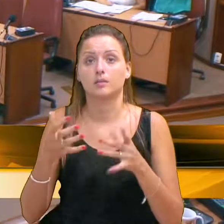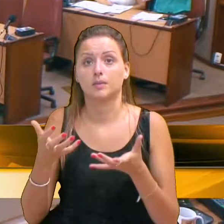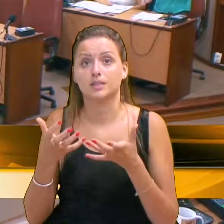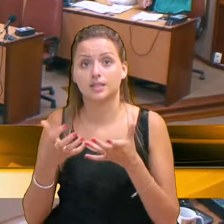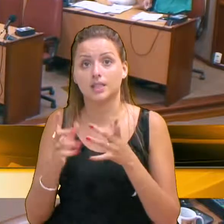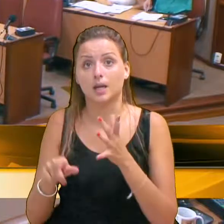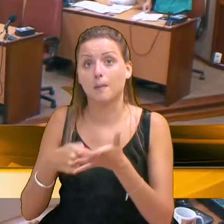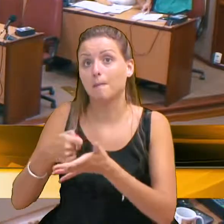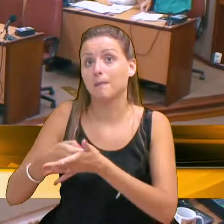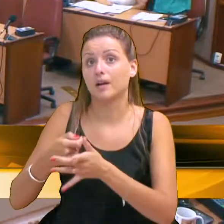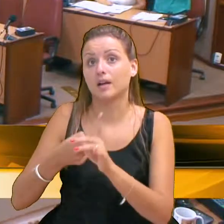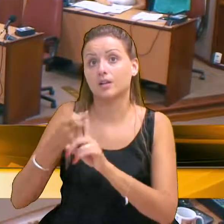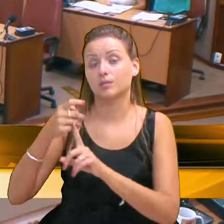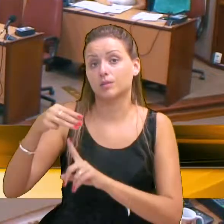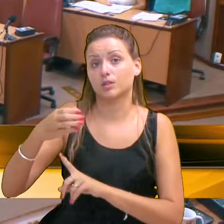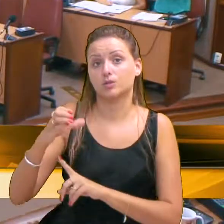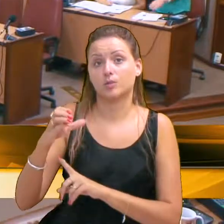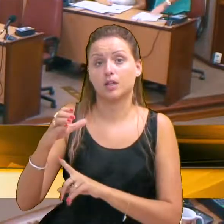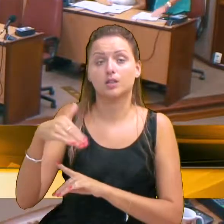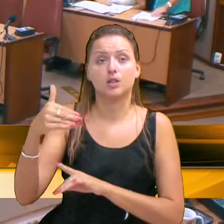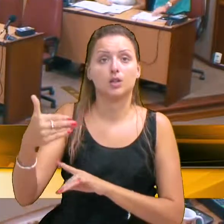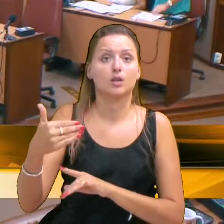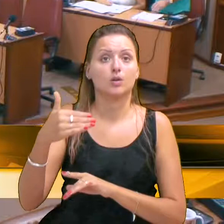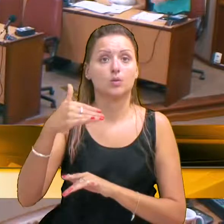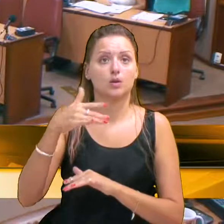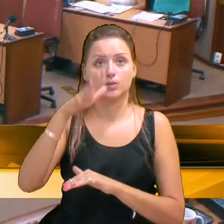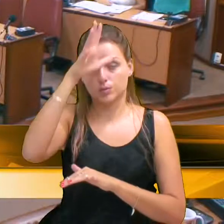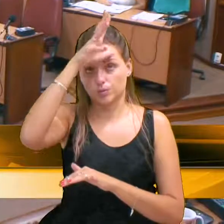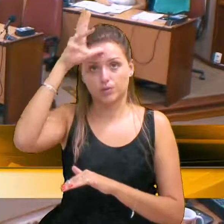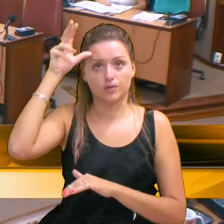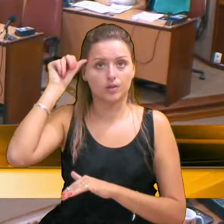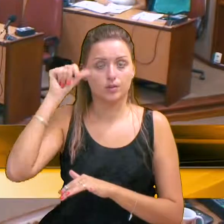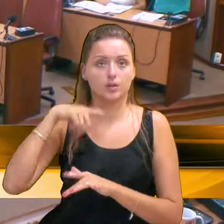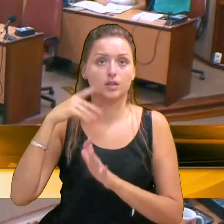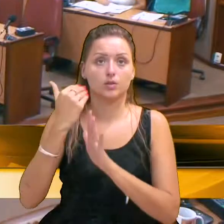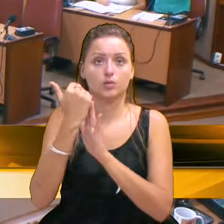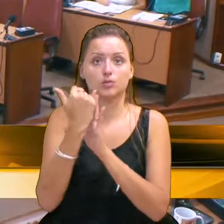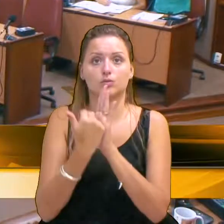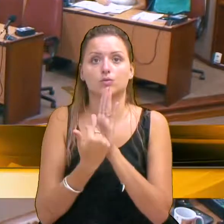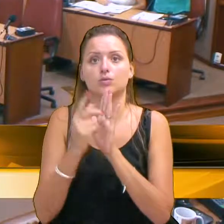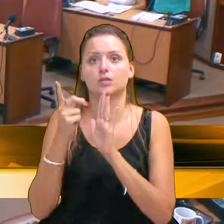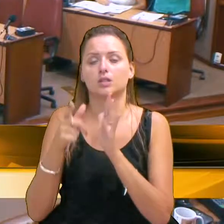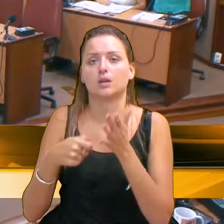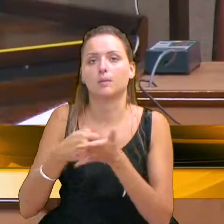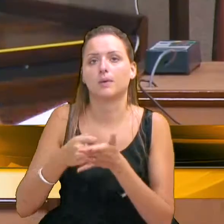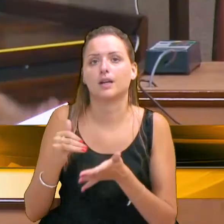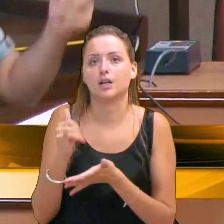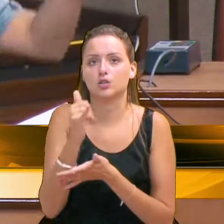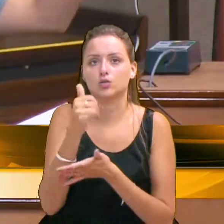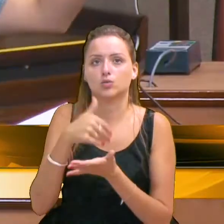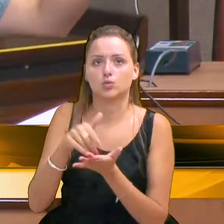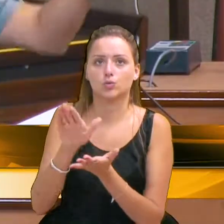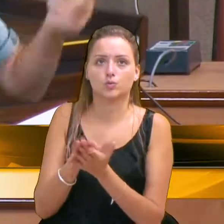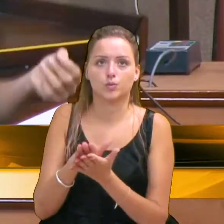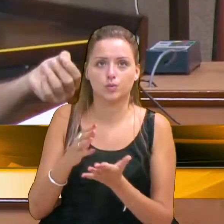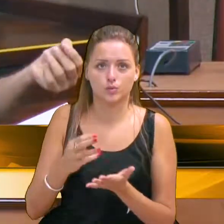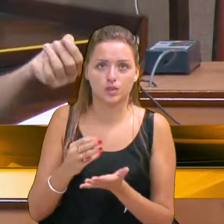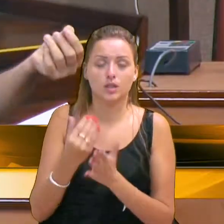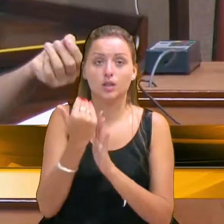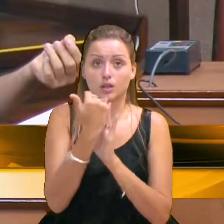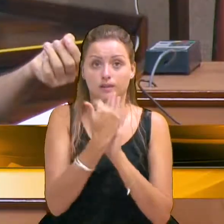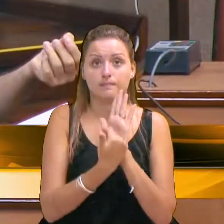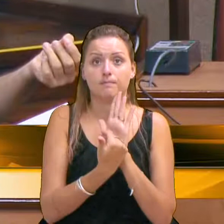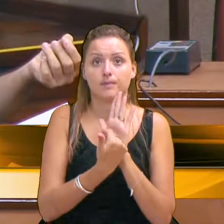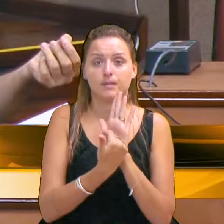mês seguinte, no período que a prefeitura abre um prazo, com aquele desconto de não pagar juros, multas, enfim, um abatimento,